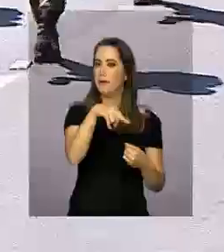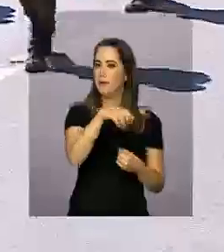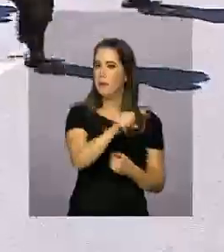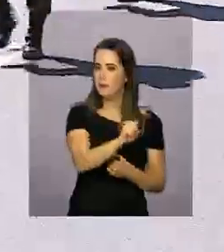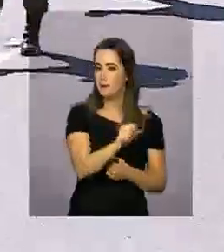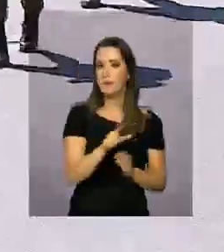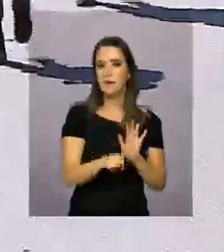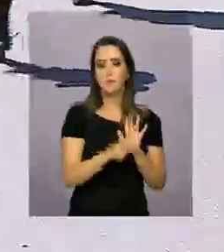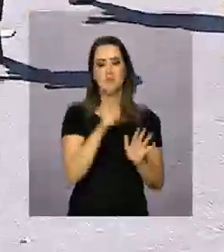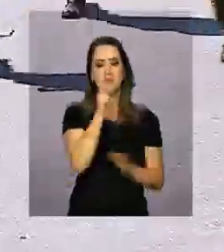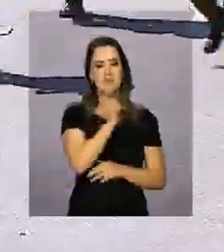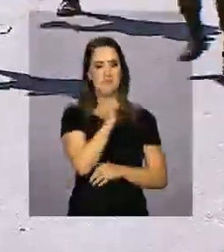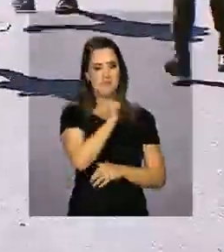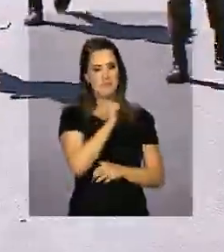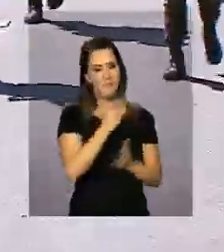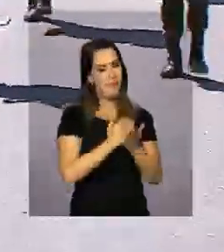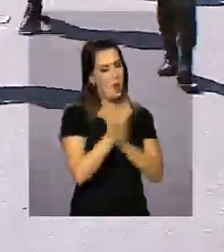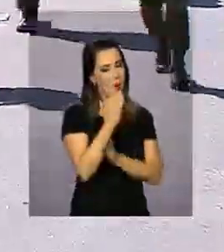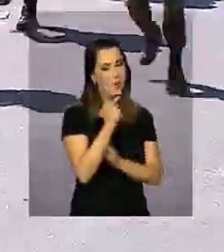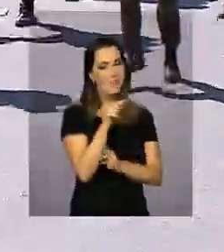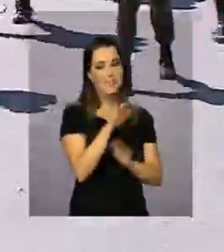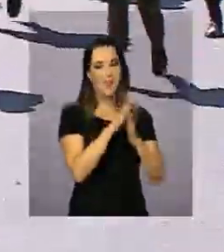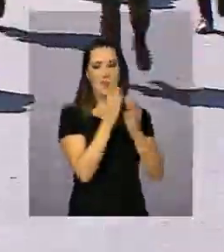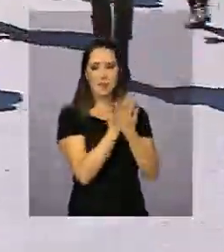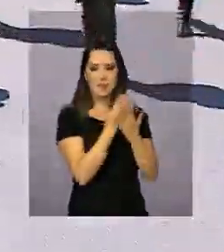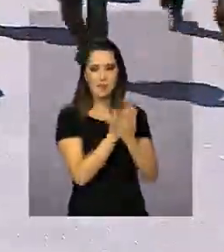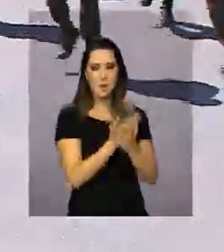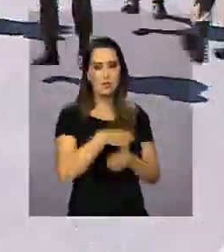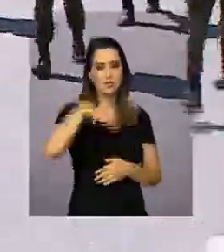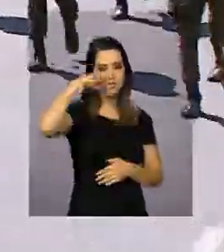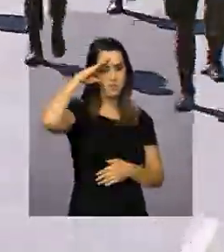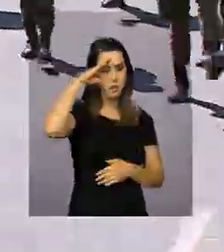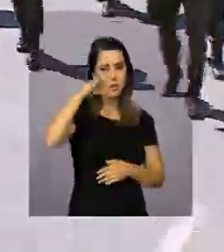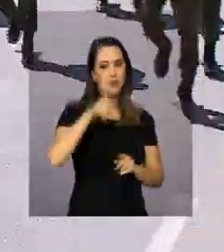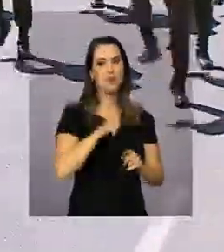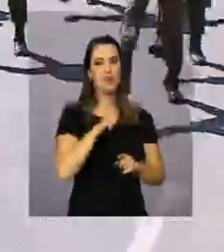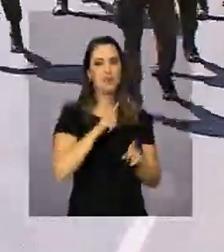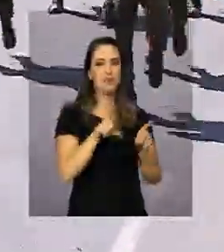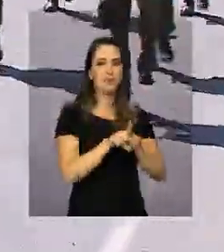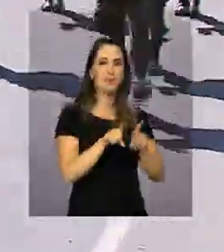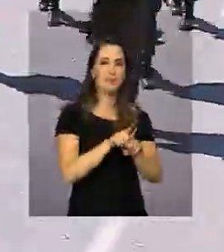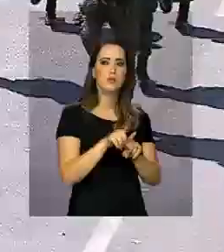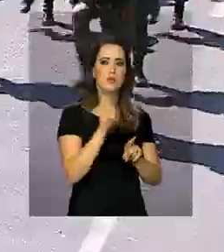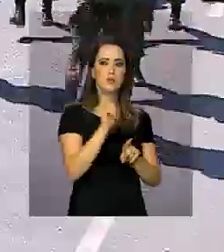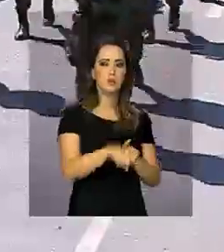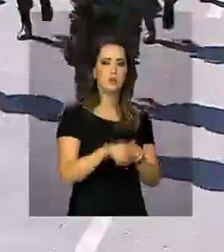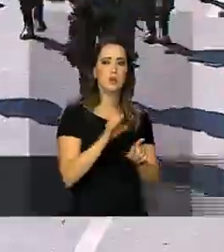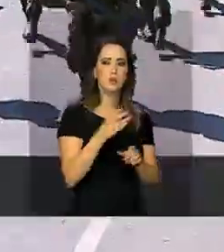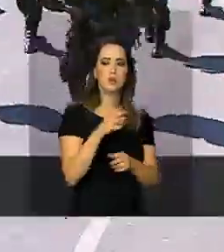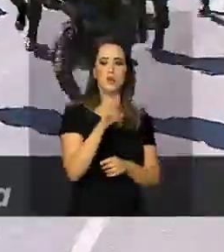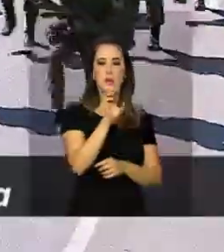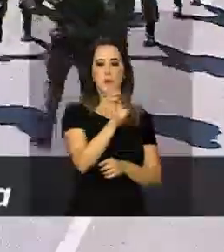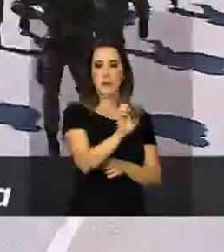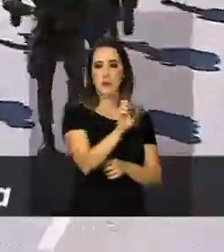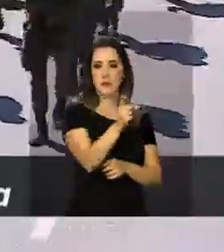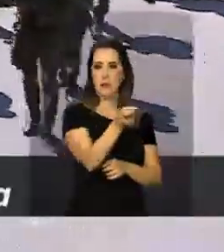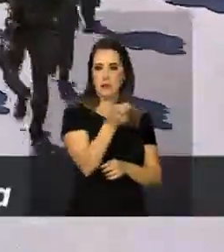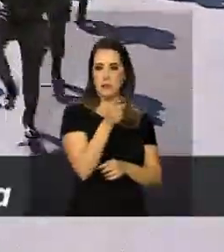primeiras mulheres na academia, no seu primeiro ano. Temos também já na SPSEX.